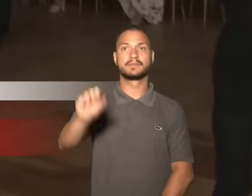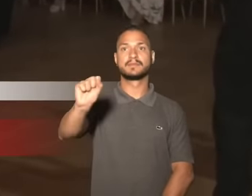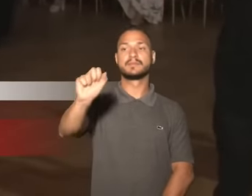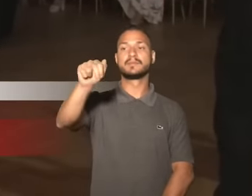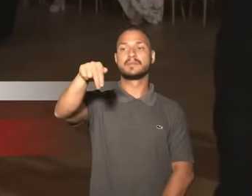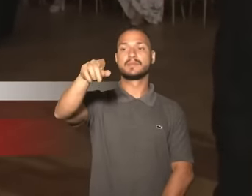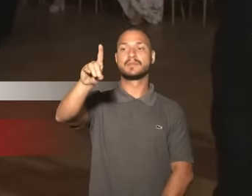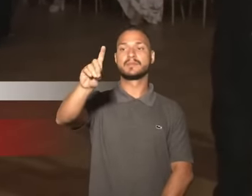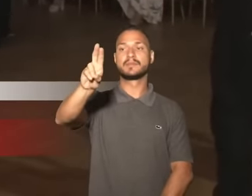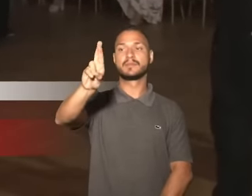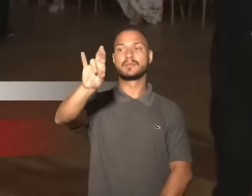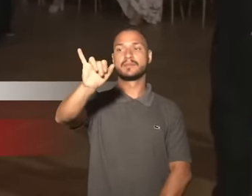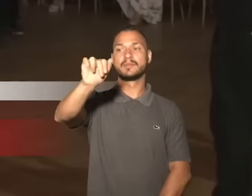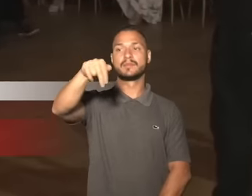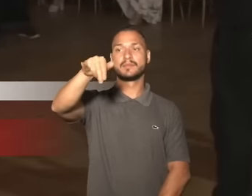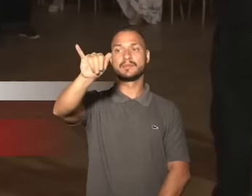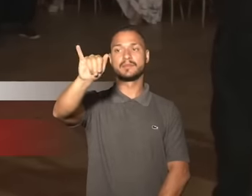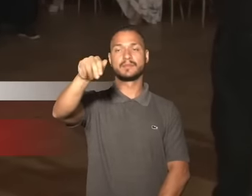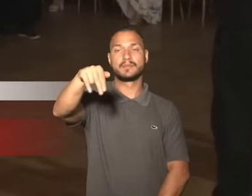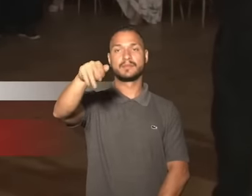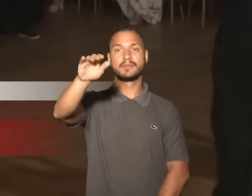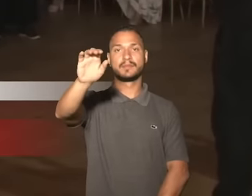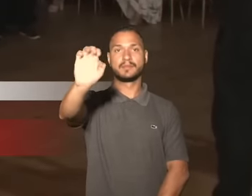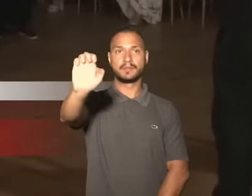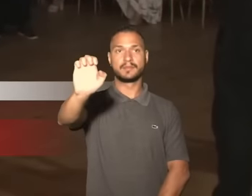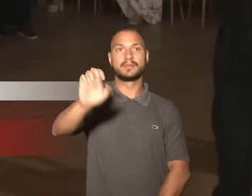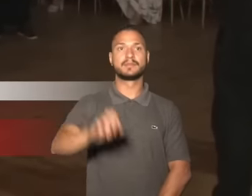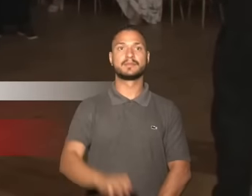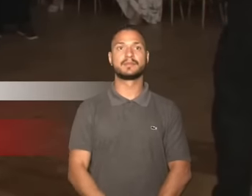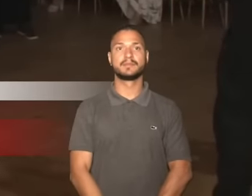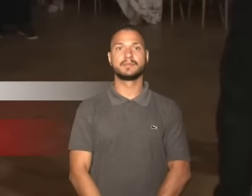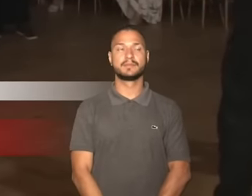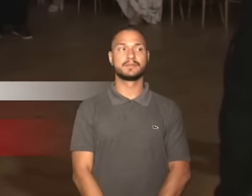Sandriline Palmeiras do Nascimento.